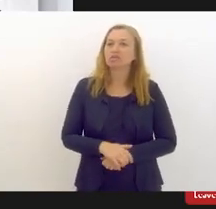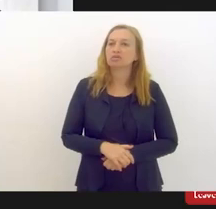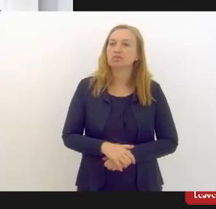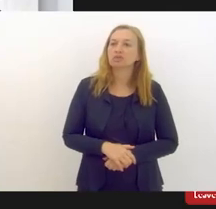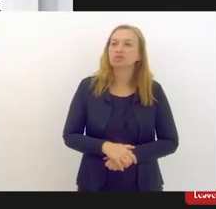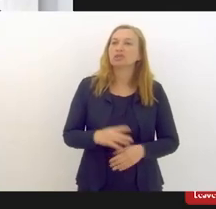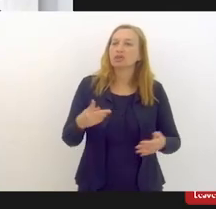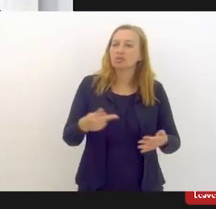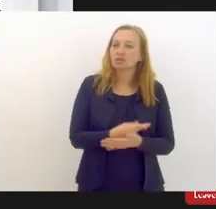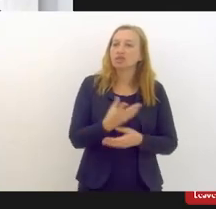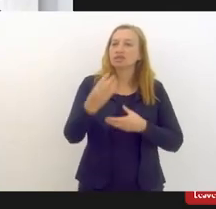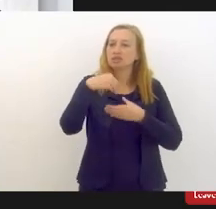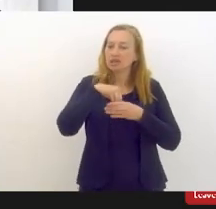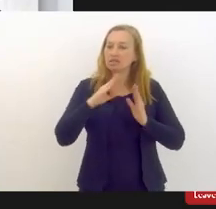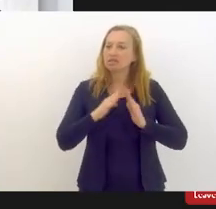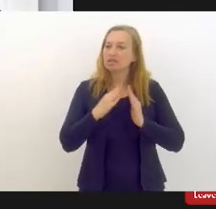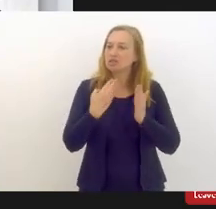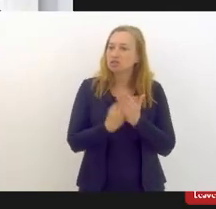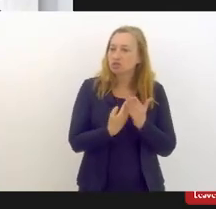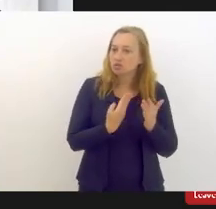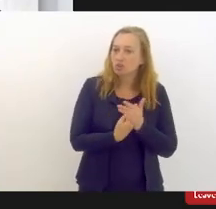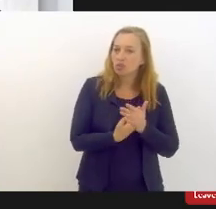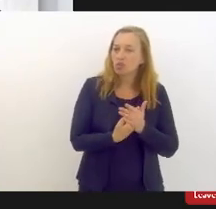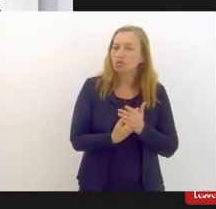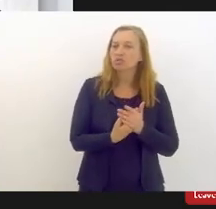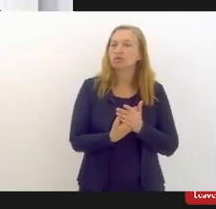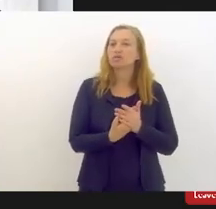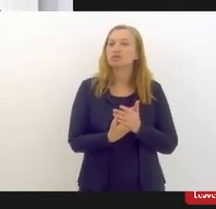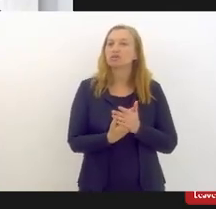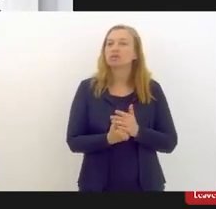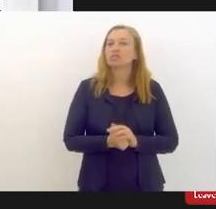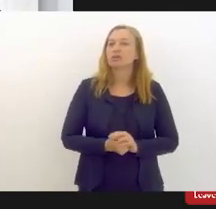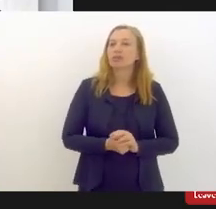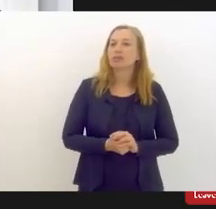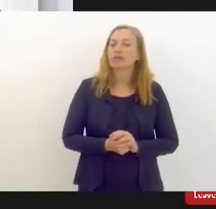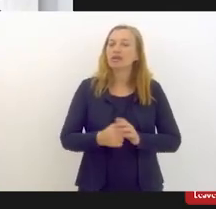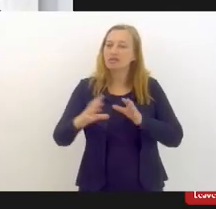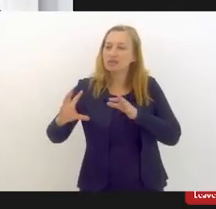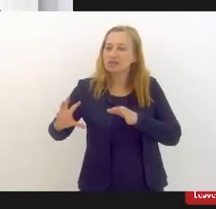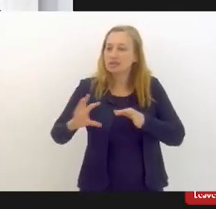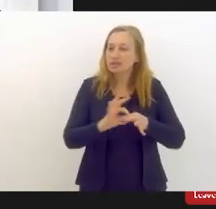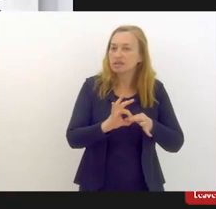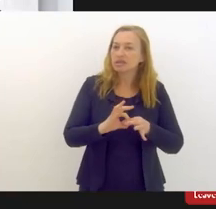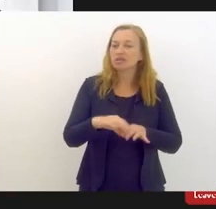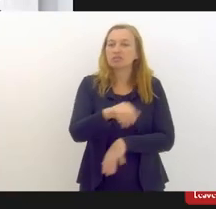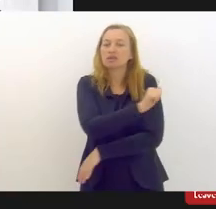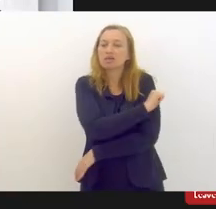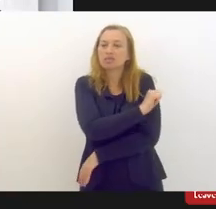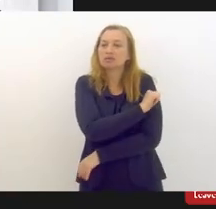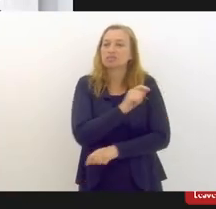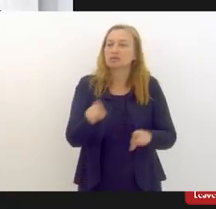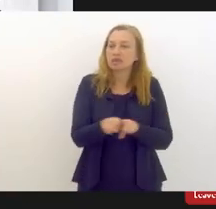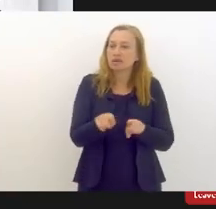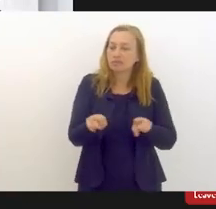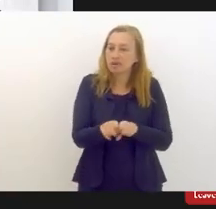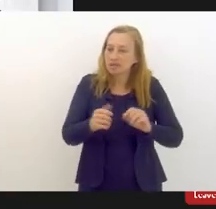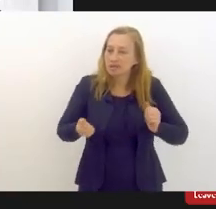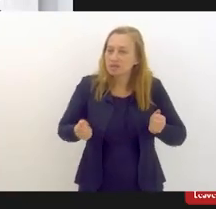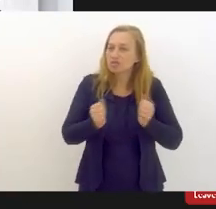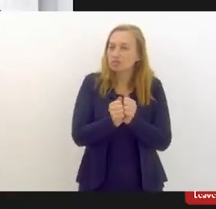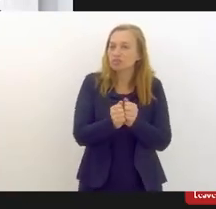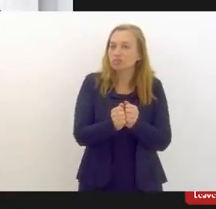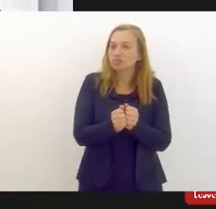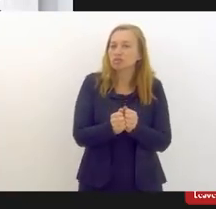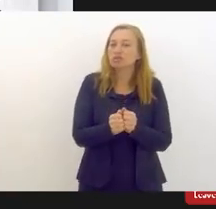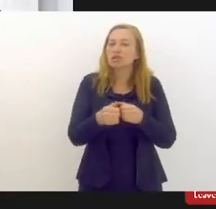que acontecem dentro das escolas, que permitem que as escolas se integrem e que esses alunos também se engajem. A gente está mirando